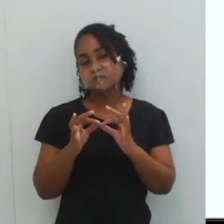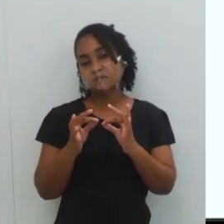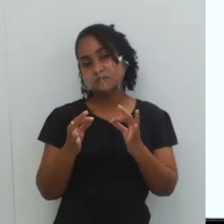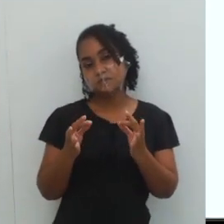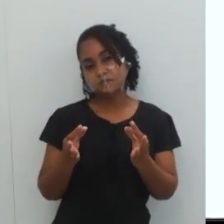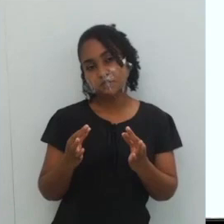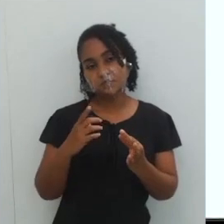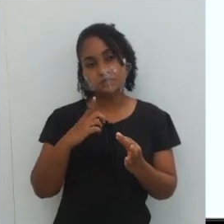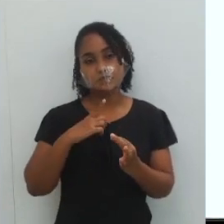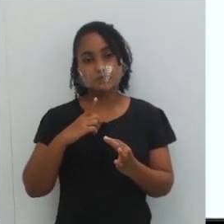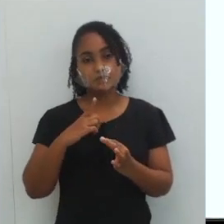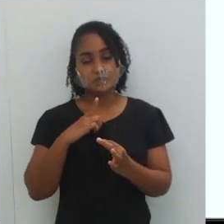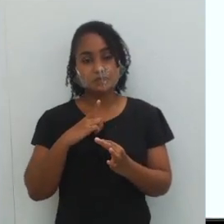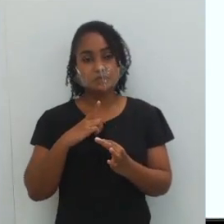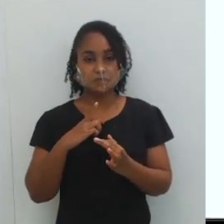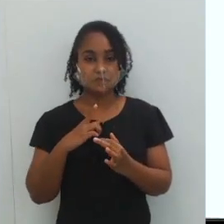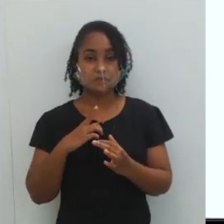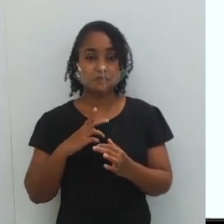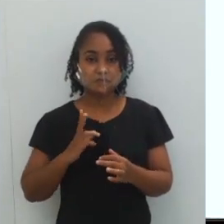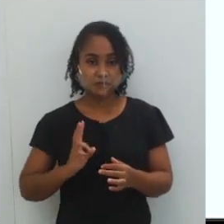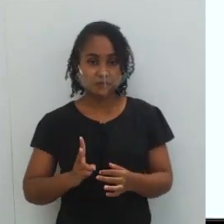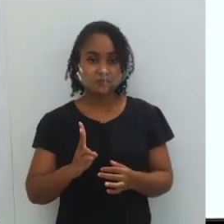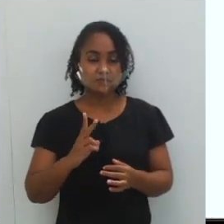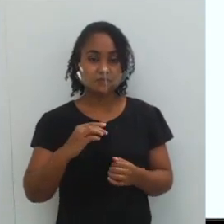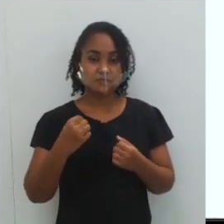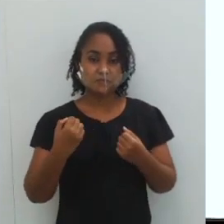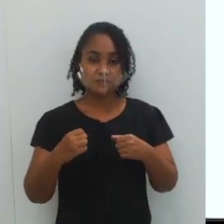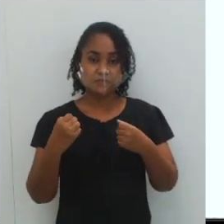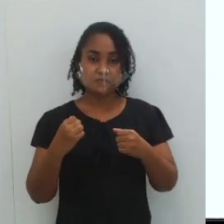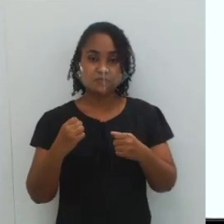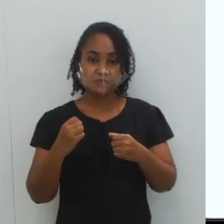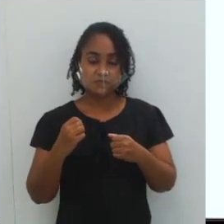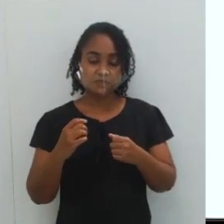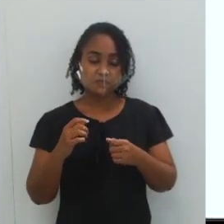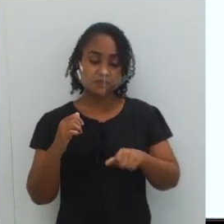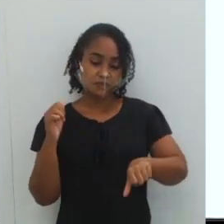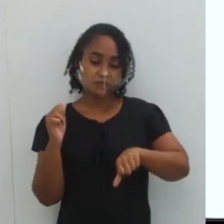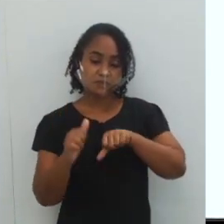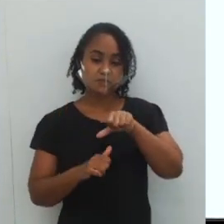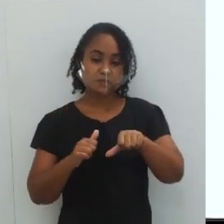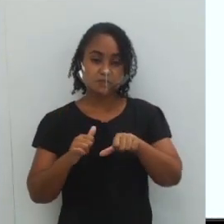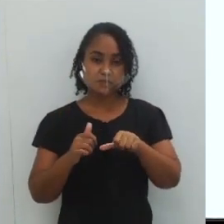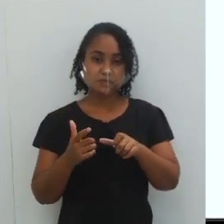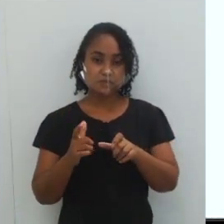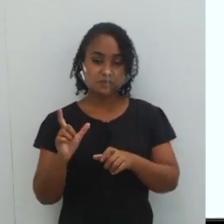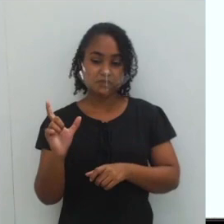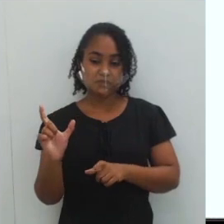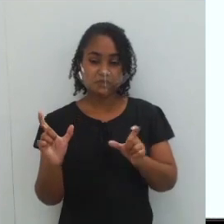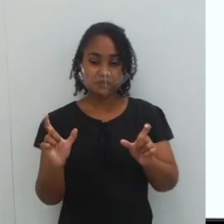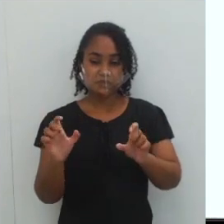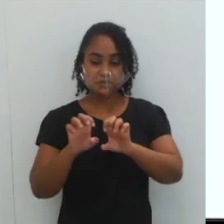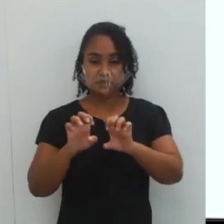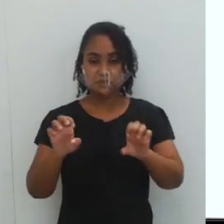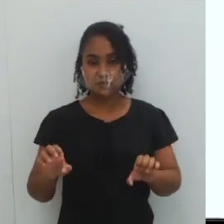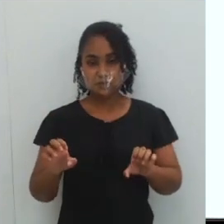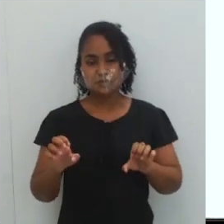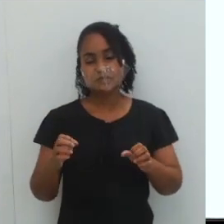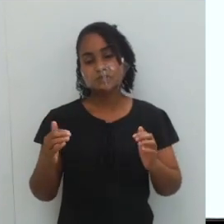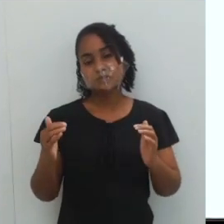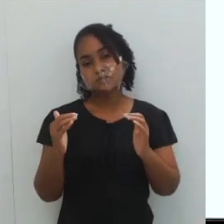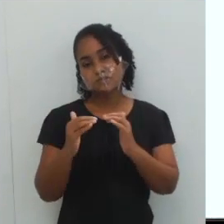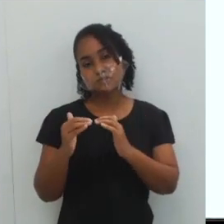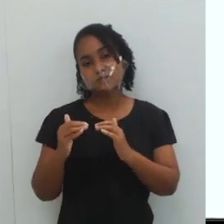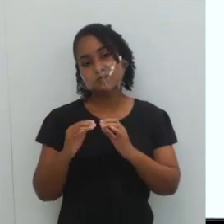simple past, seja para o past continuo, ele precisa sofrer alteração na estrutura